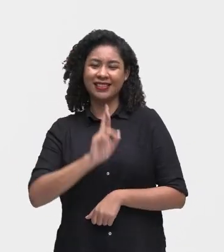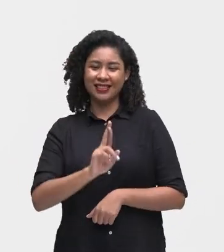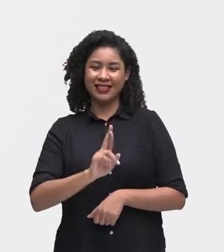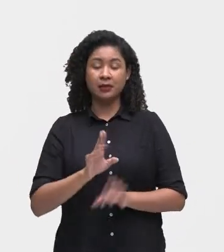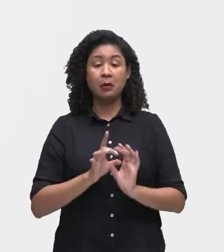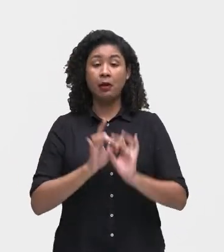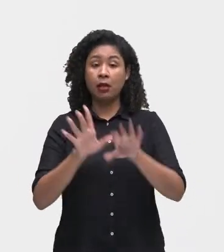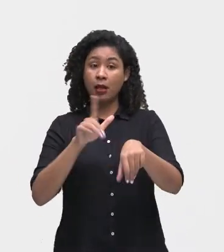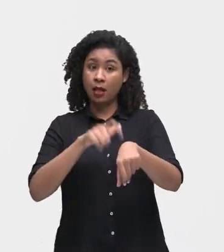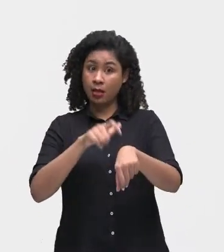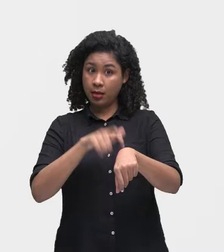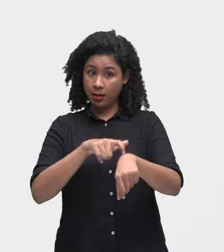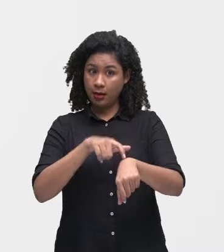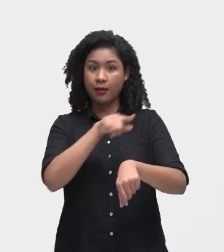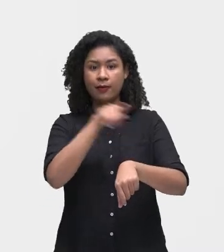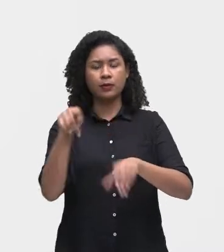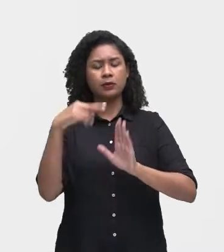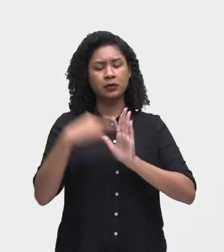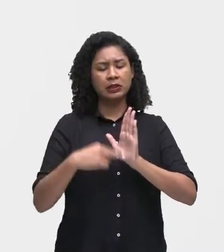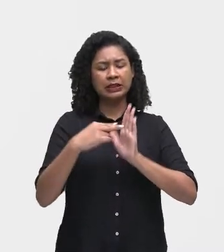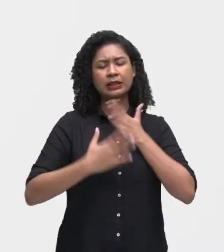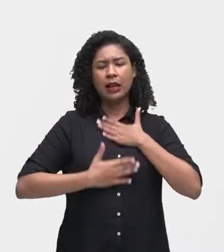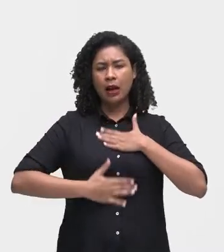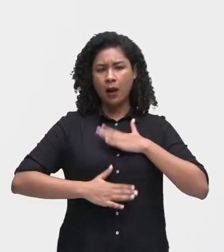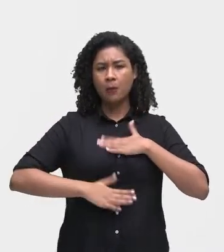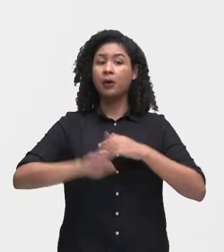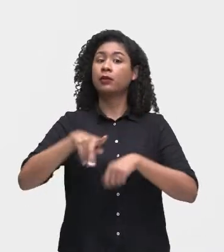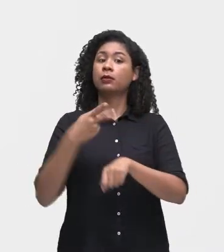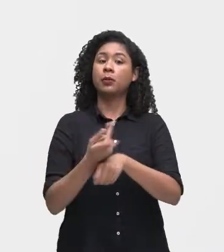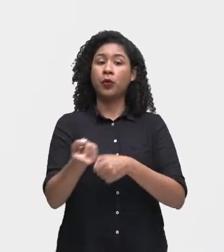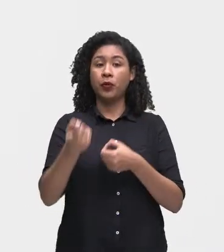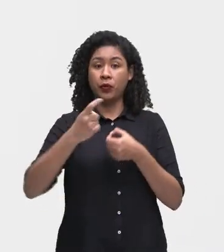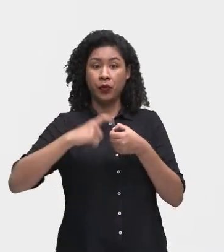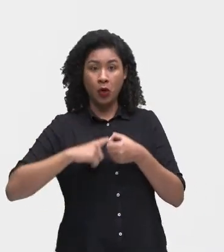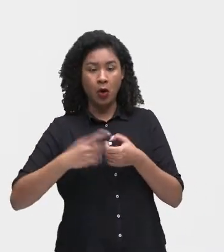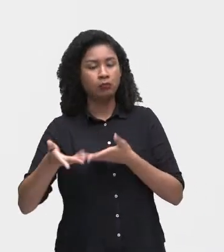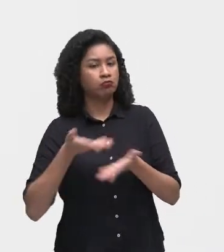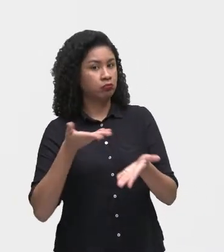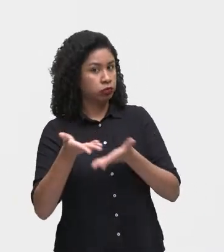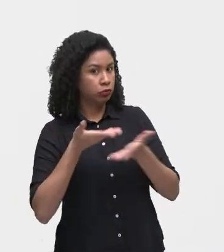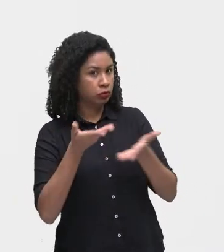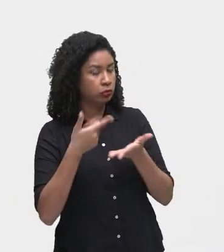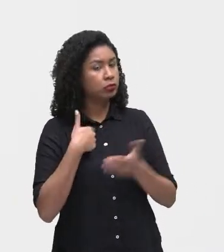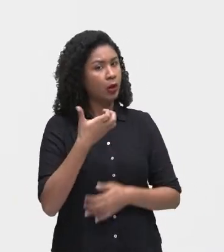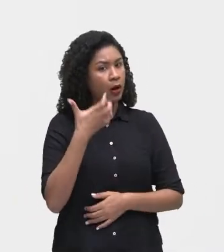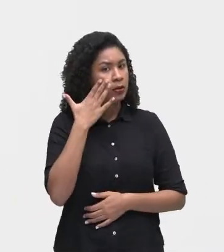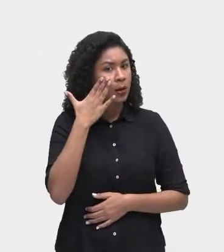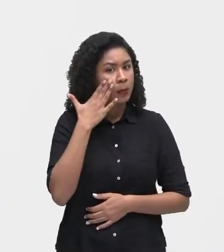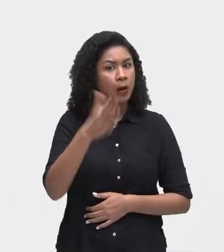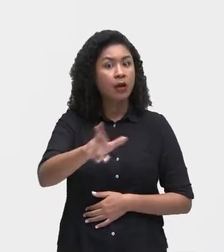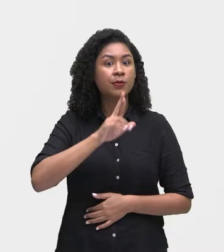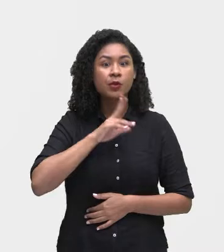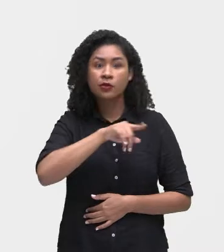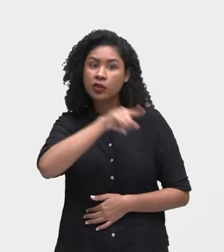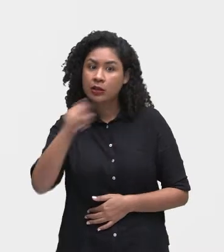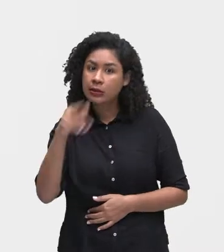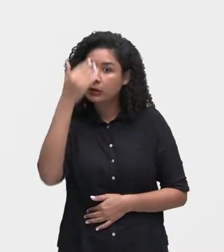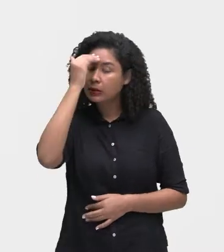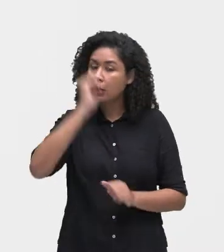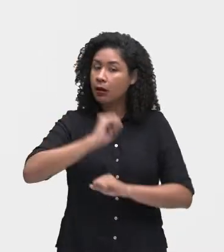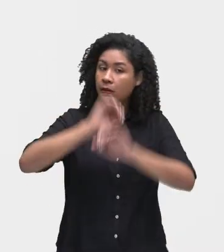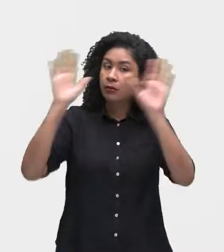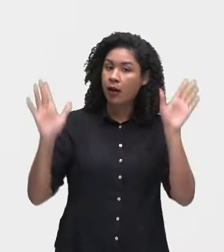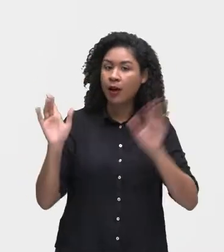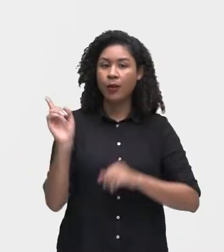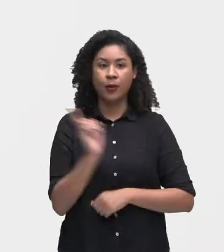vocês lerem a questão devagarzinho, daqui a pouco a gente vai voltar, porque eu quero ver se vocês conseguiram compreender o